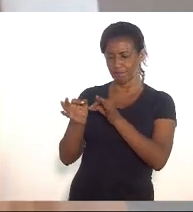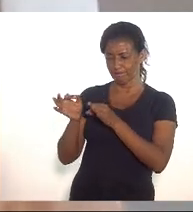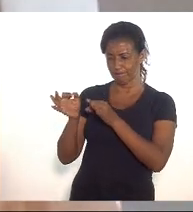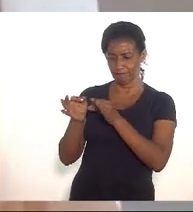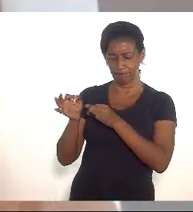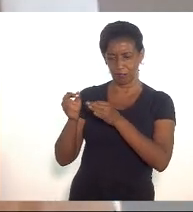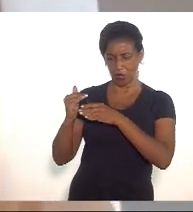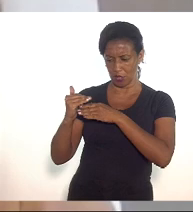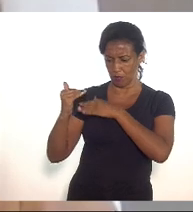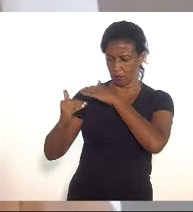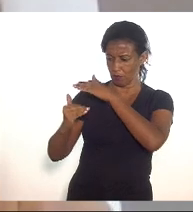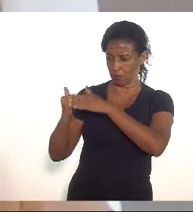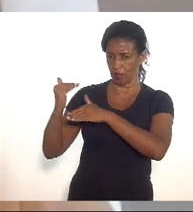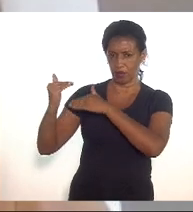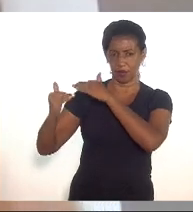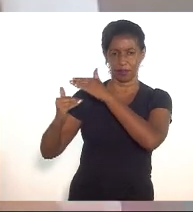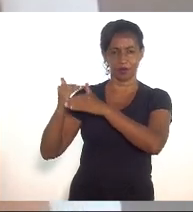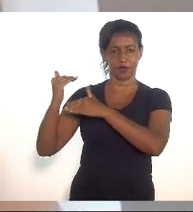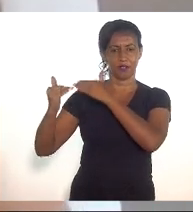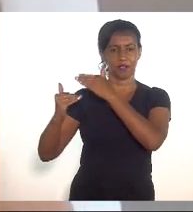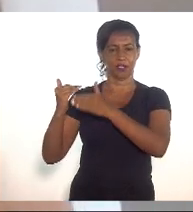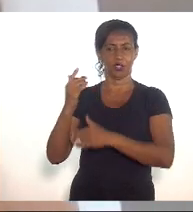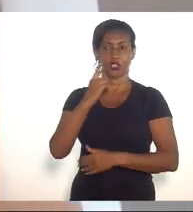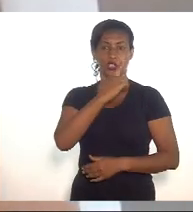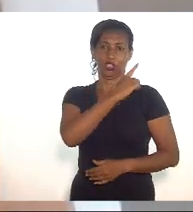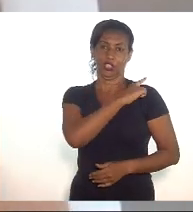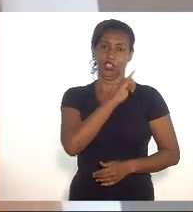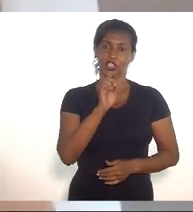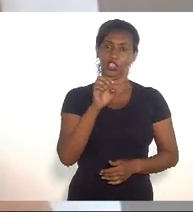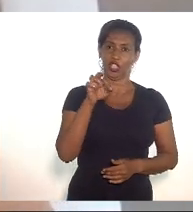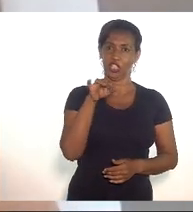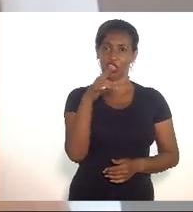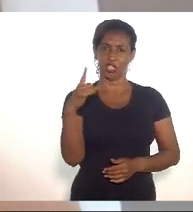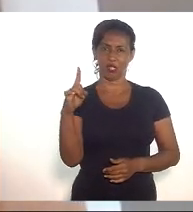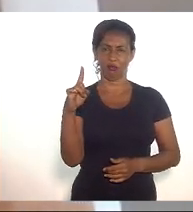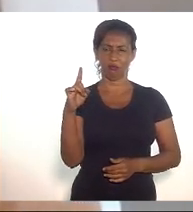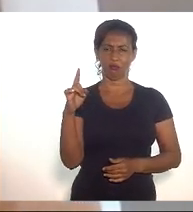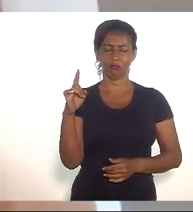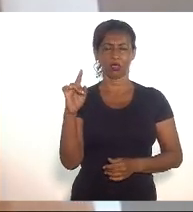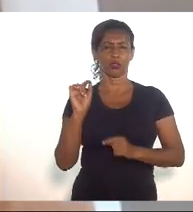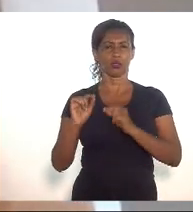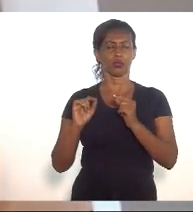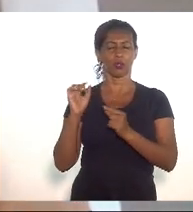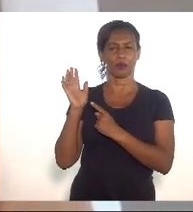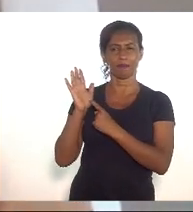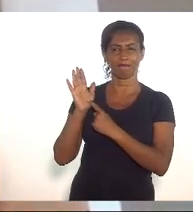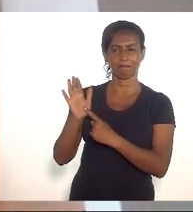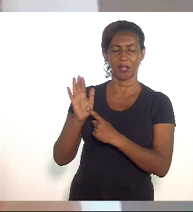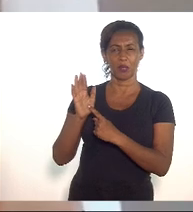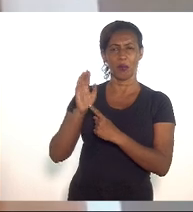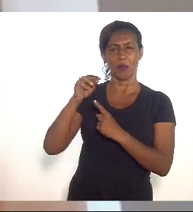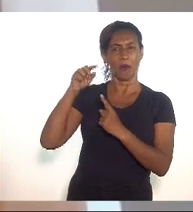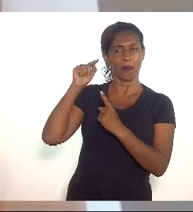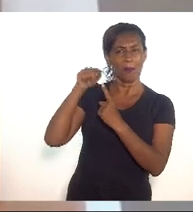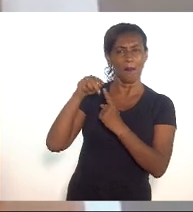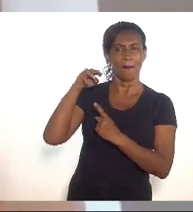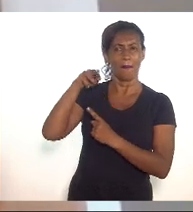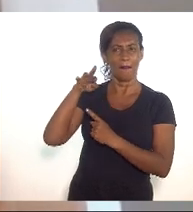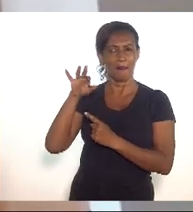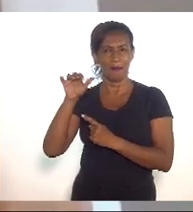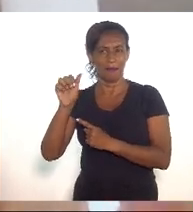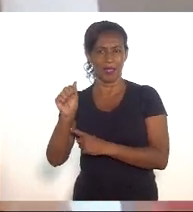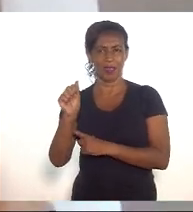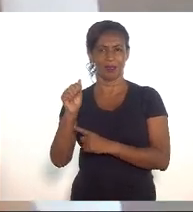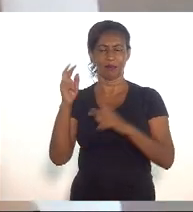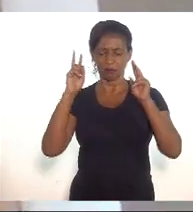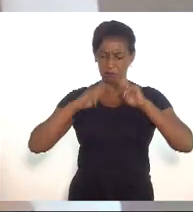esse processo de gestão sobre indicadores com sistemas de metas, nós podemos